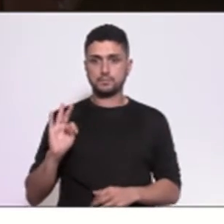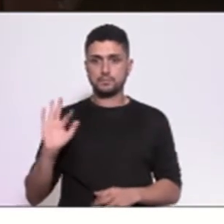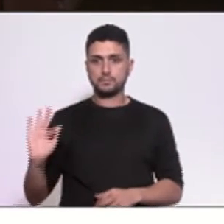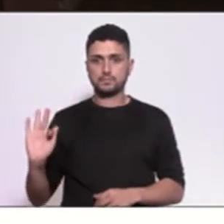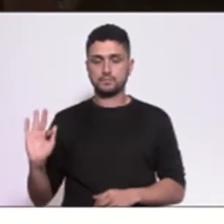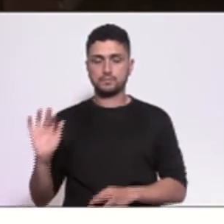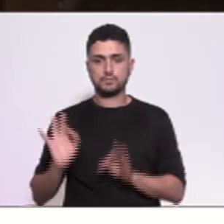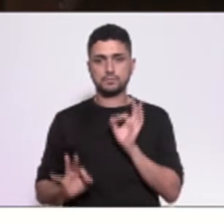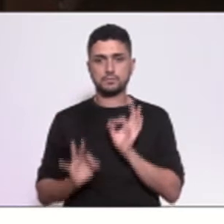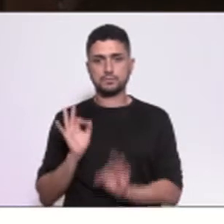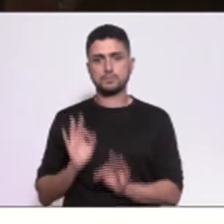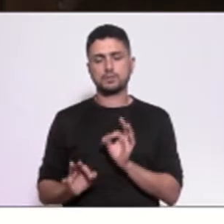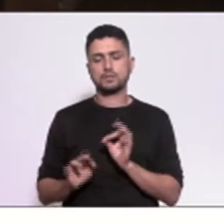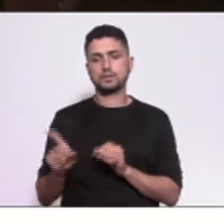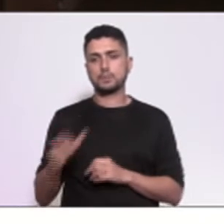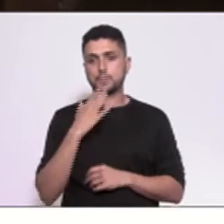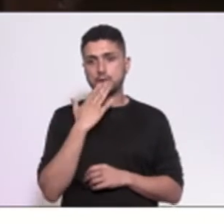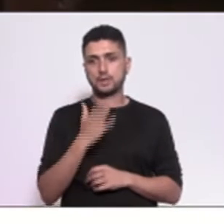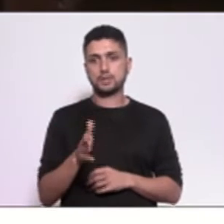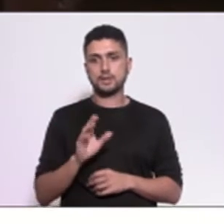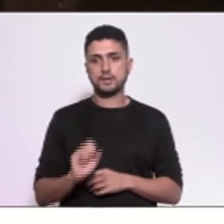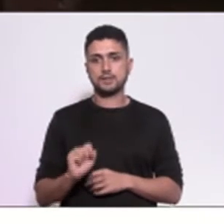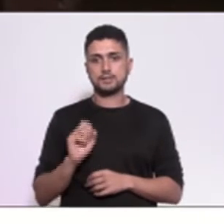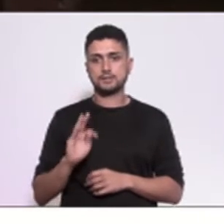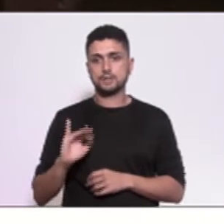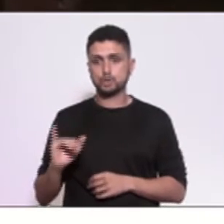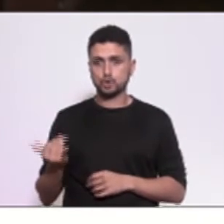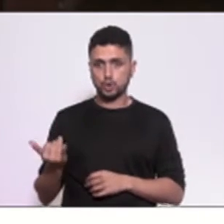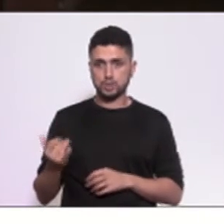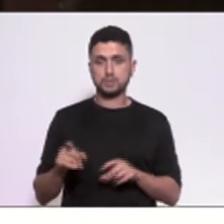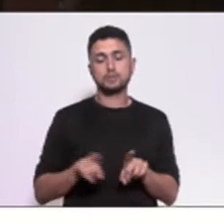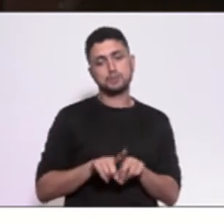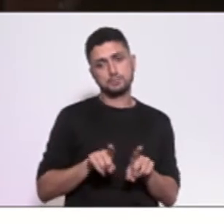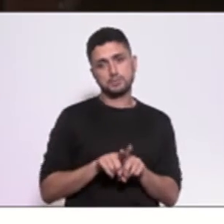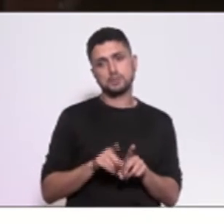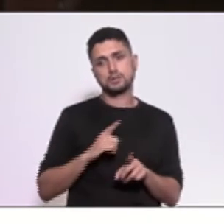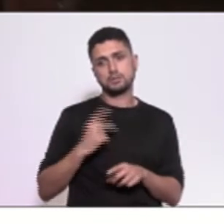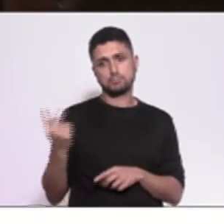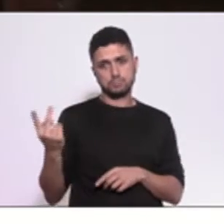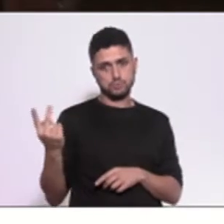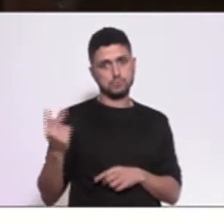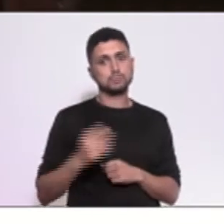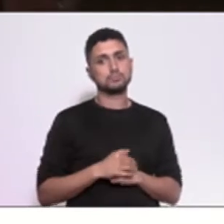Tribunal Federal, ou o STJ, Supremo Tribunal de Justiça.